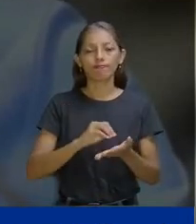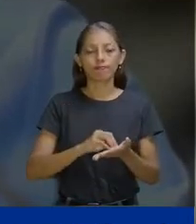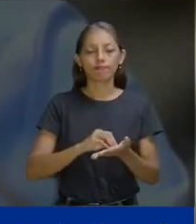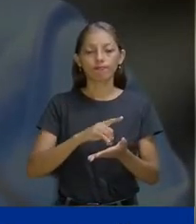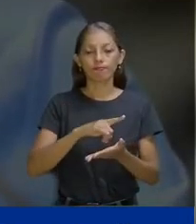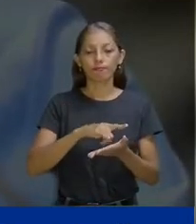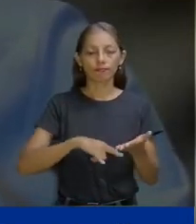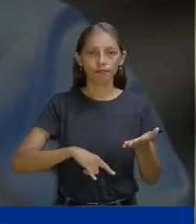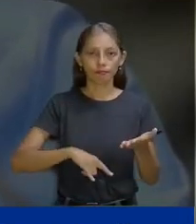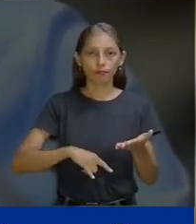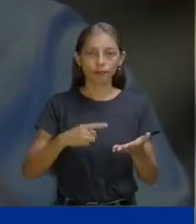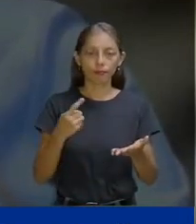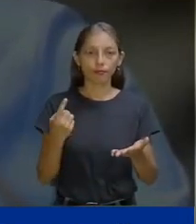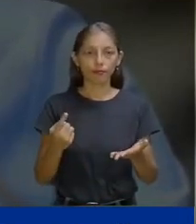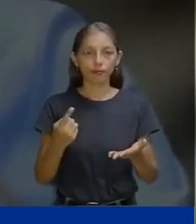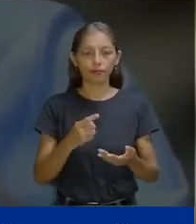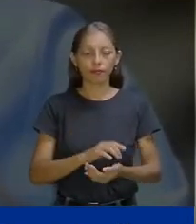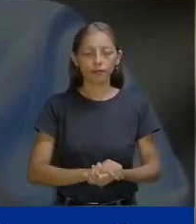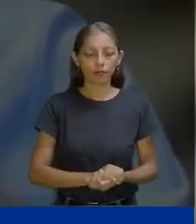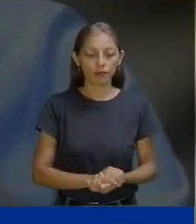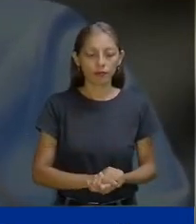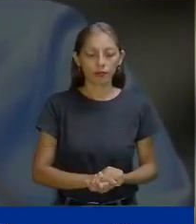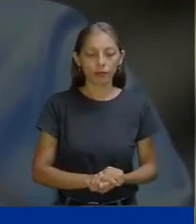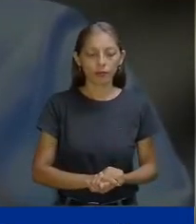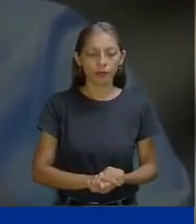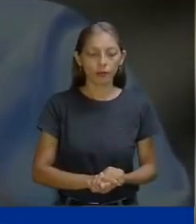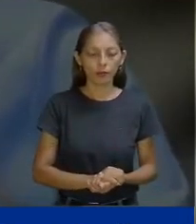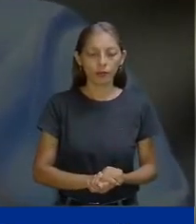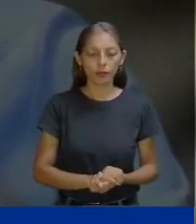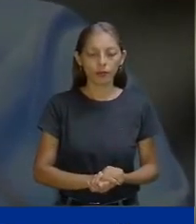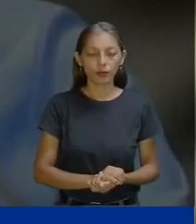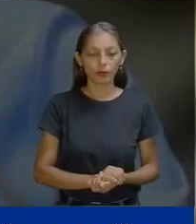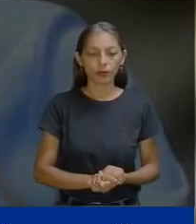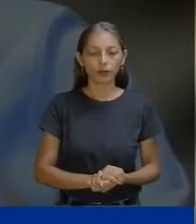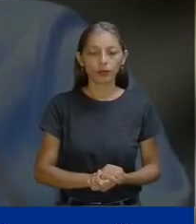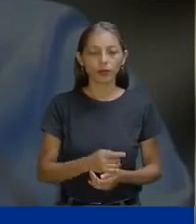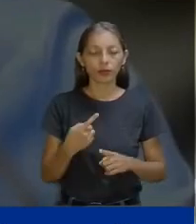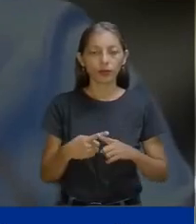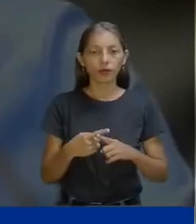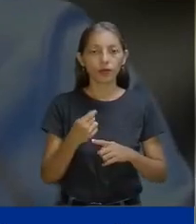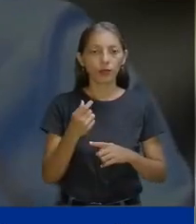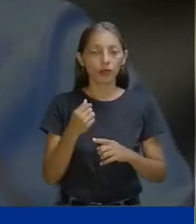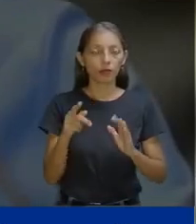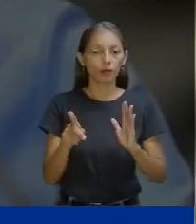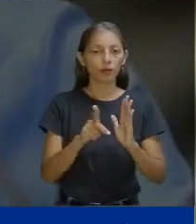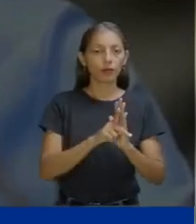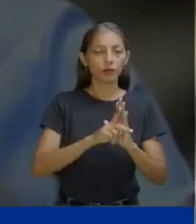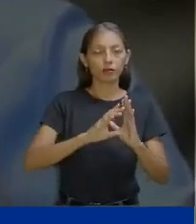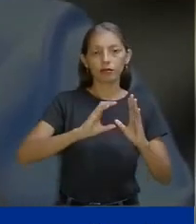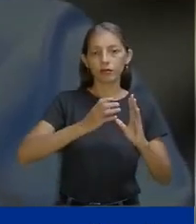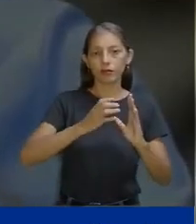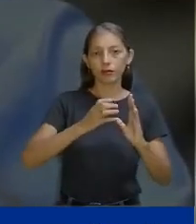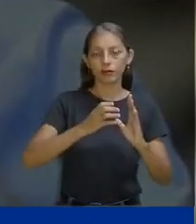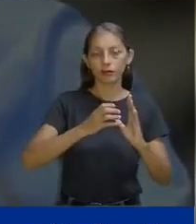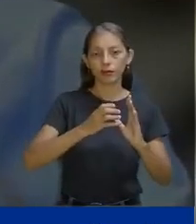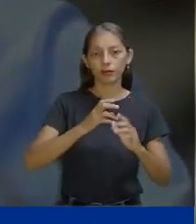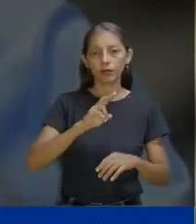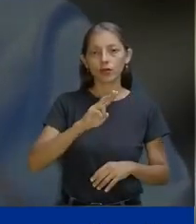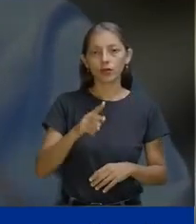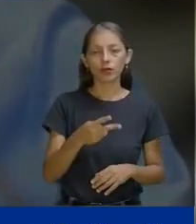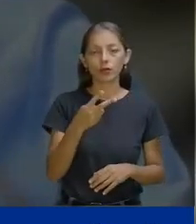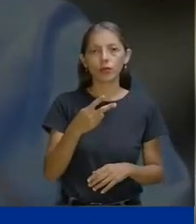fiscal de gastos que foram realizados com recursos do fundo partidário, que chega ao montante de